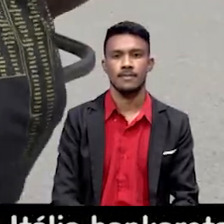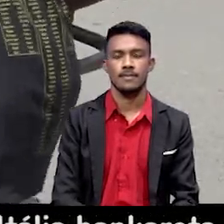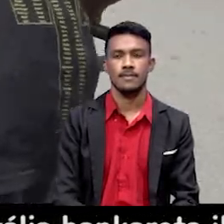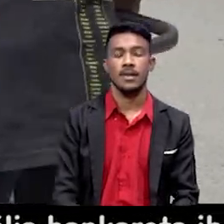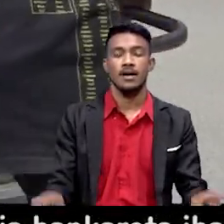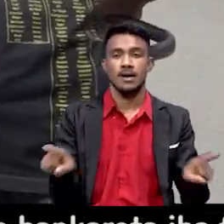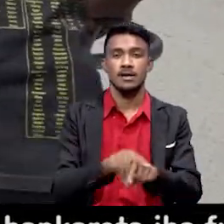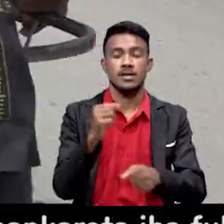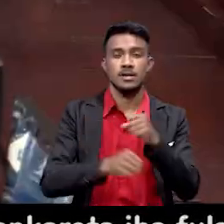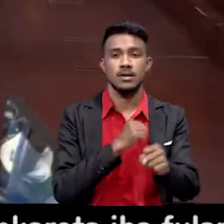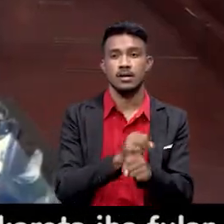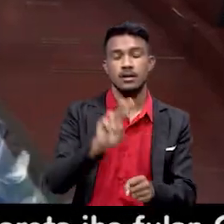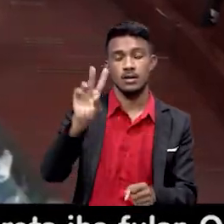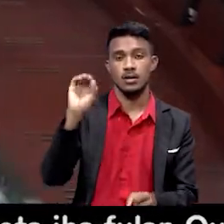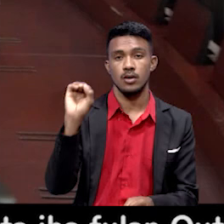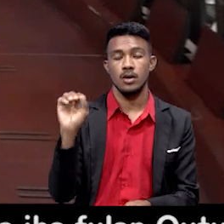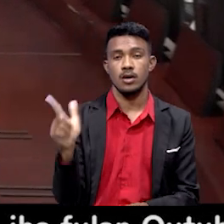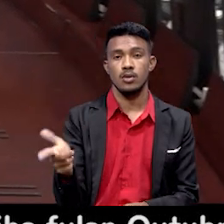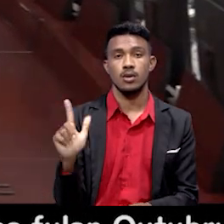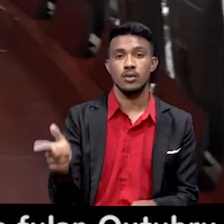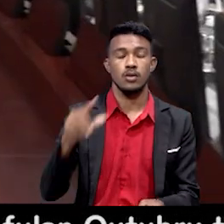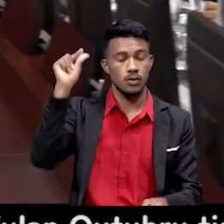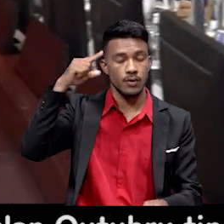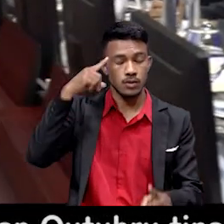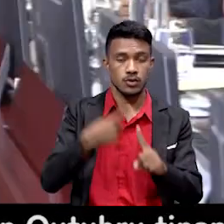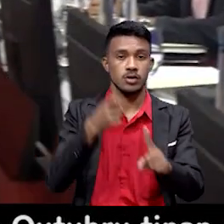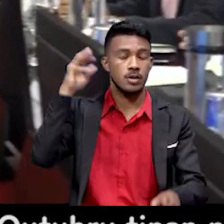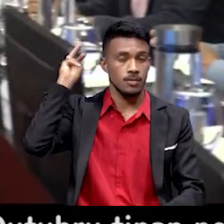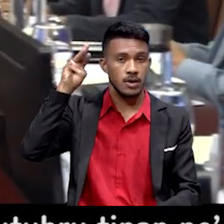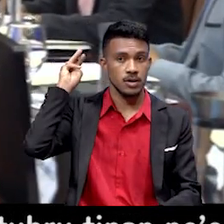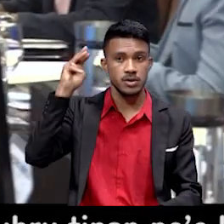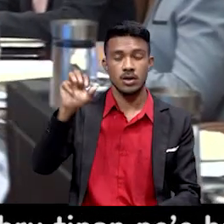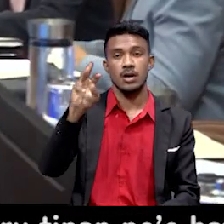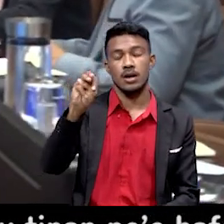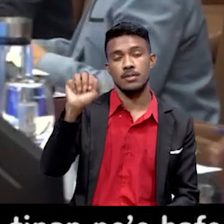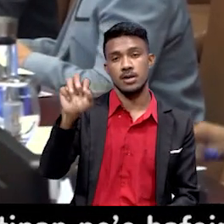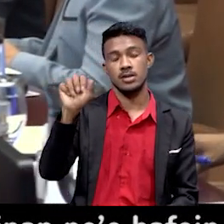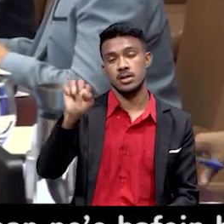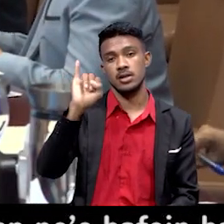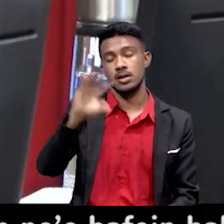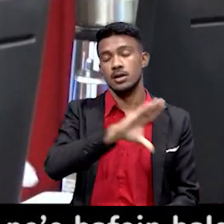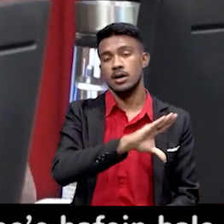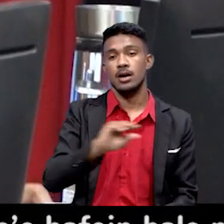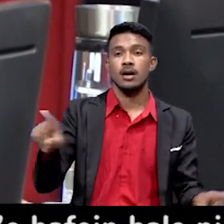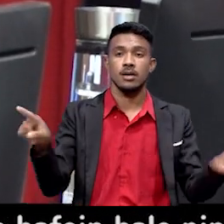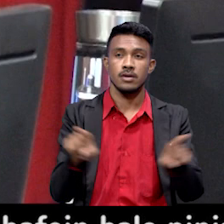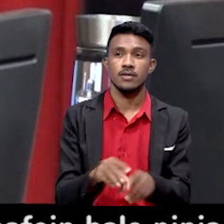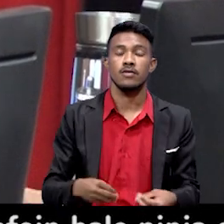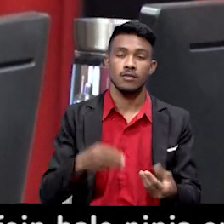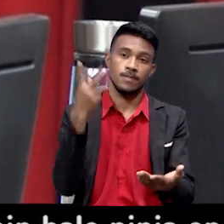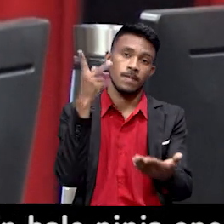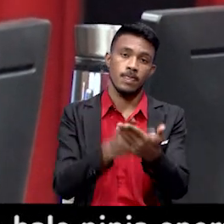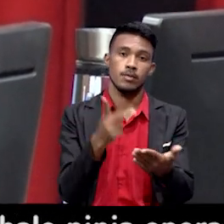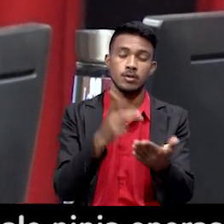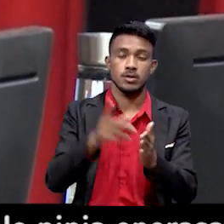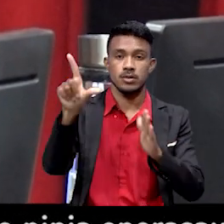Nune ihetina riho rua ruanulu, governo lihusi Ministério Solidariedade Social no Inclusão, haruka proposta lei